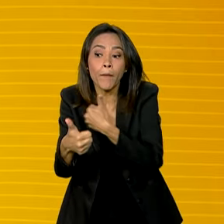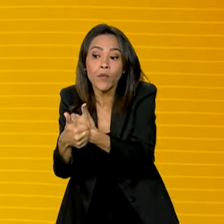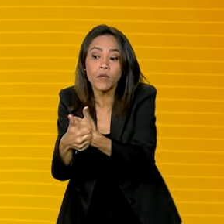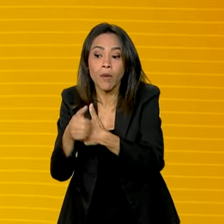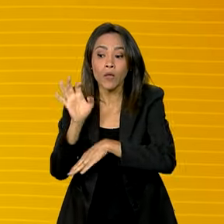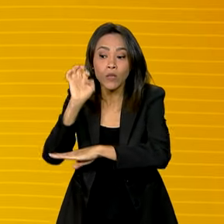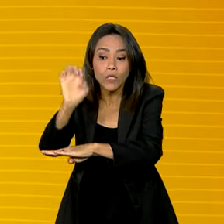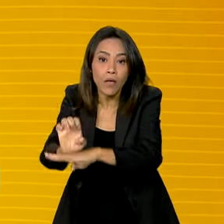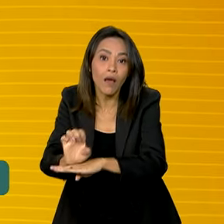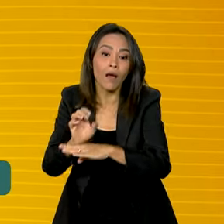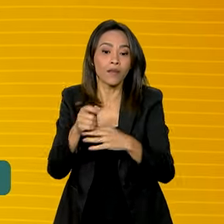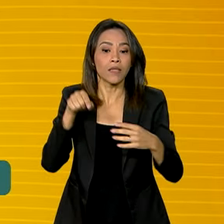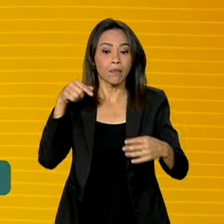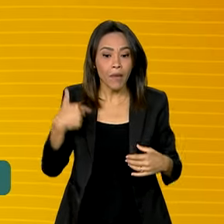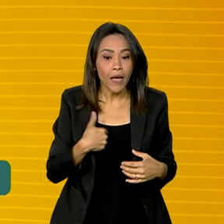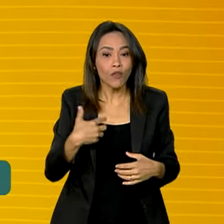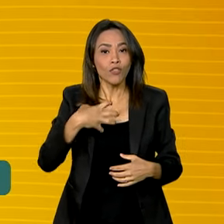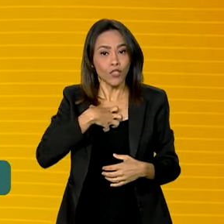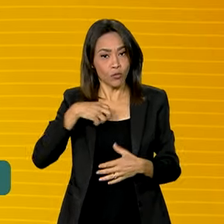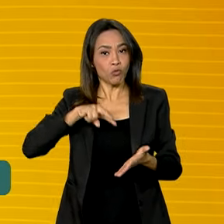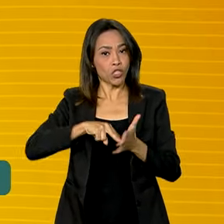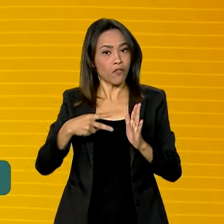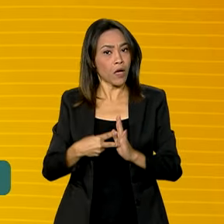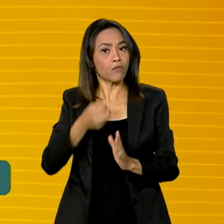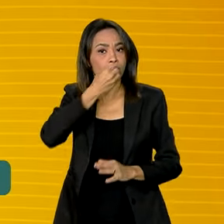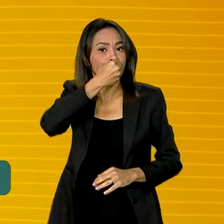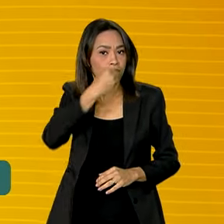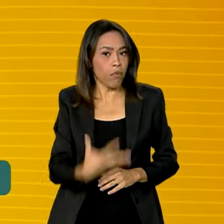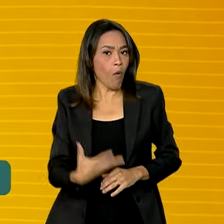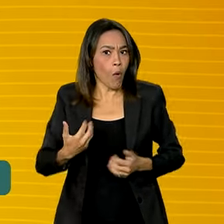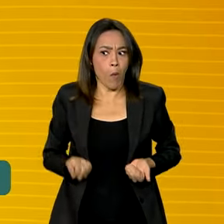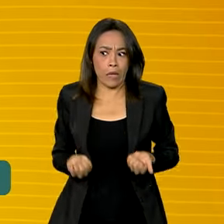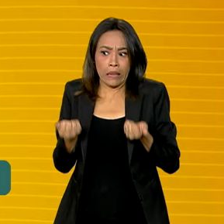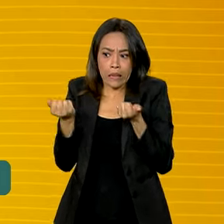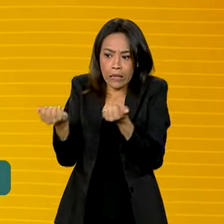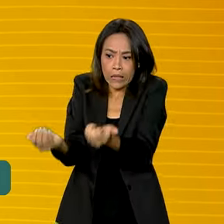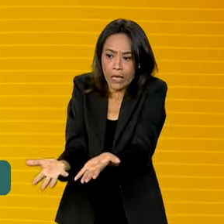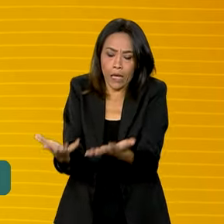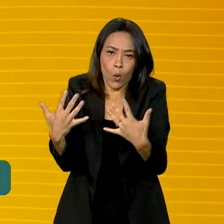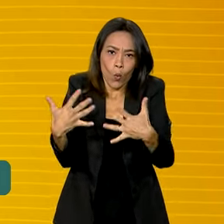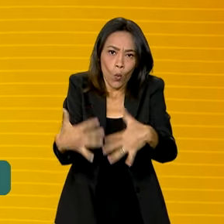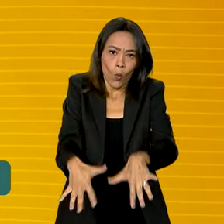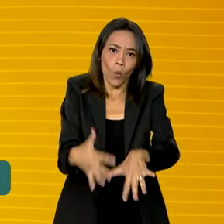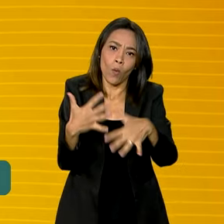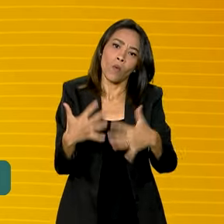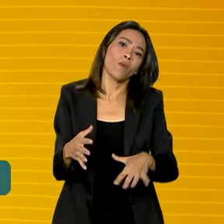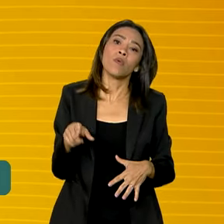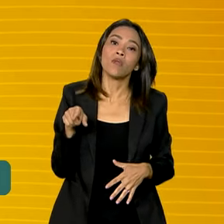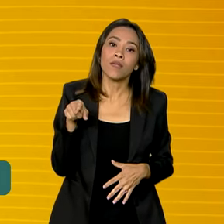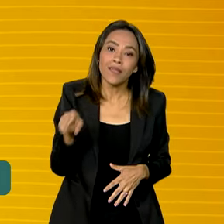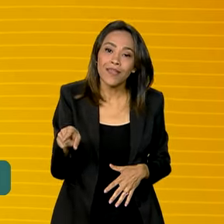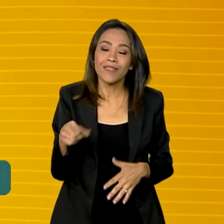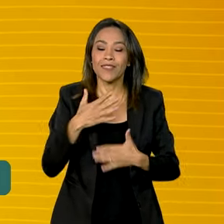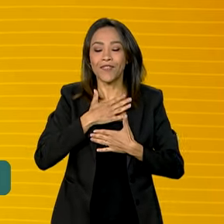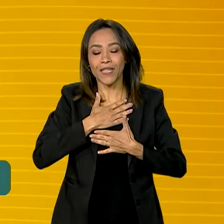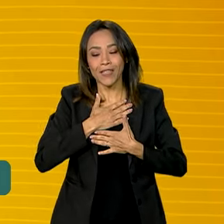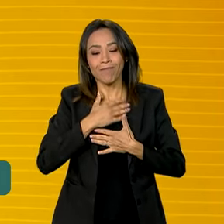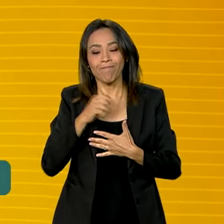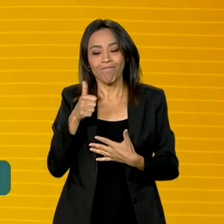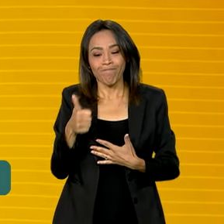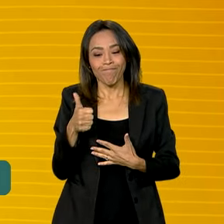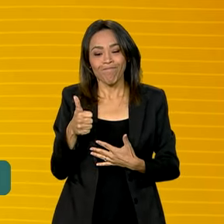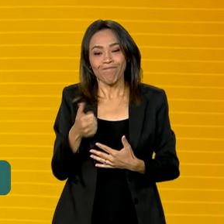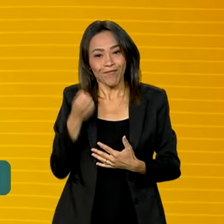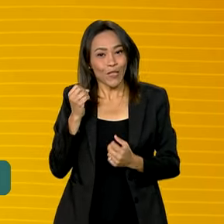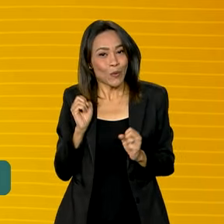passos. Então, para mim, é um grande significado. É uma entrega grande, mas uma entrega também que acalenta o coração da gente e demonstra que a gente está